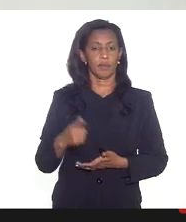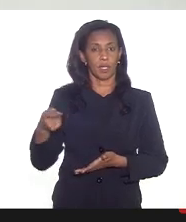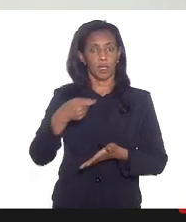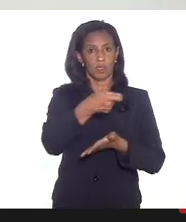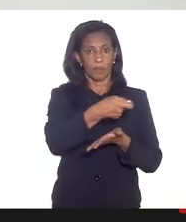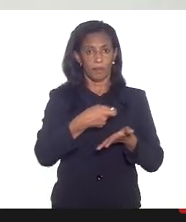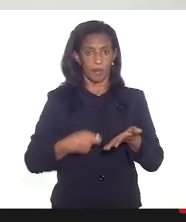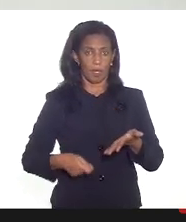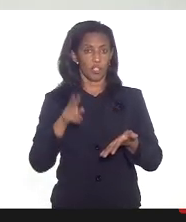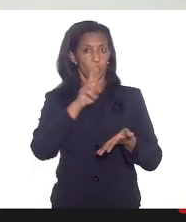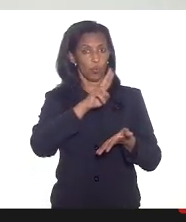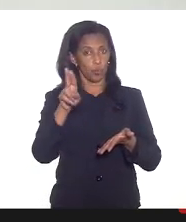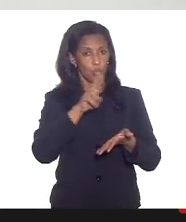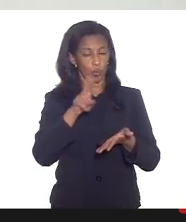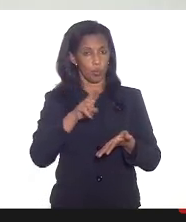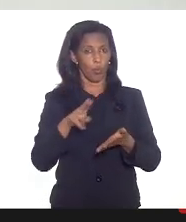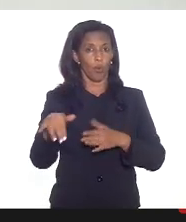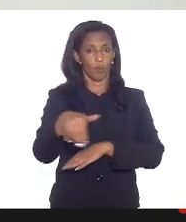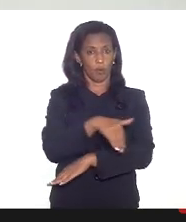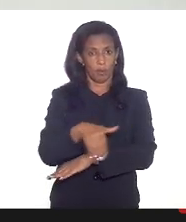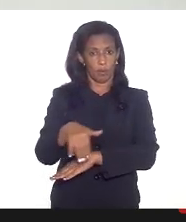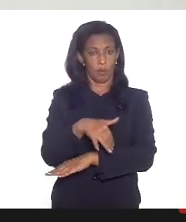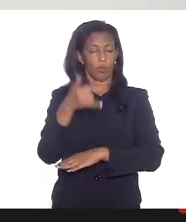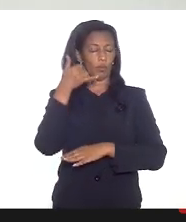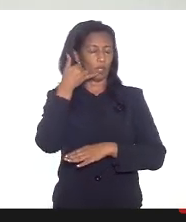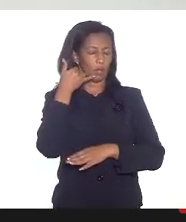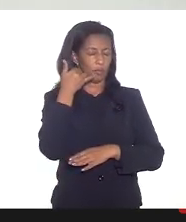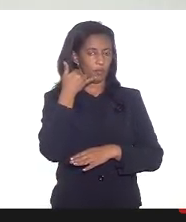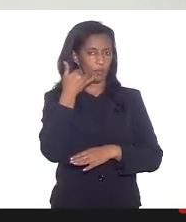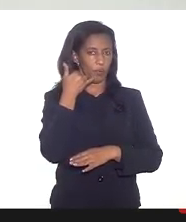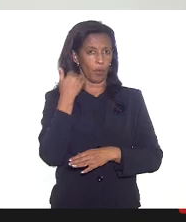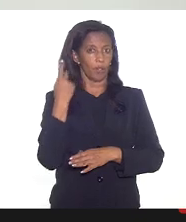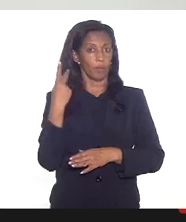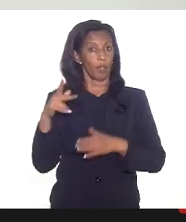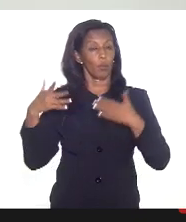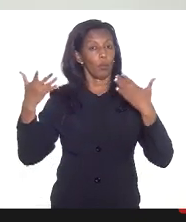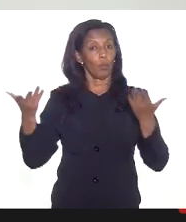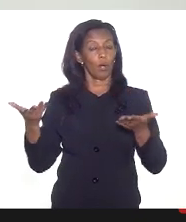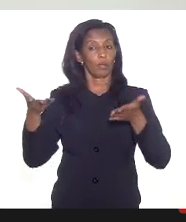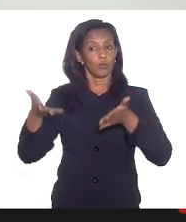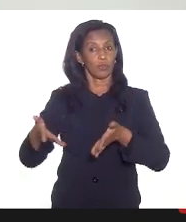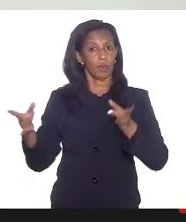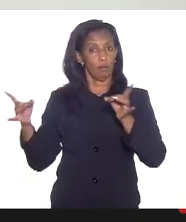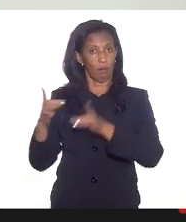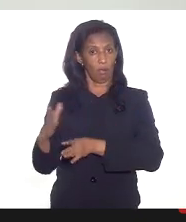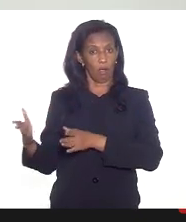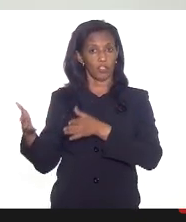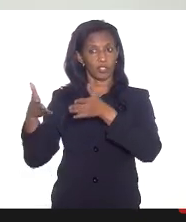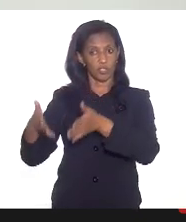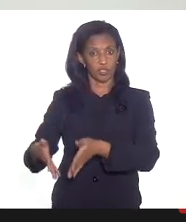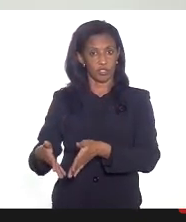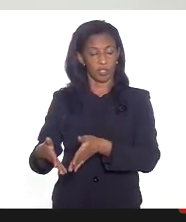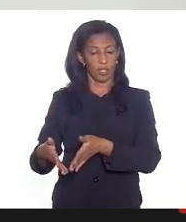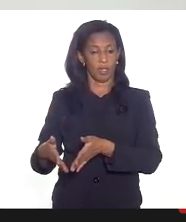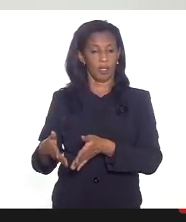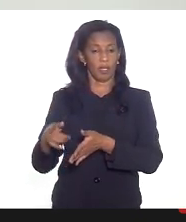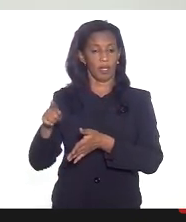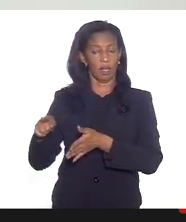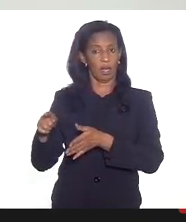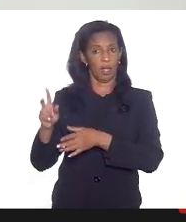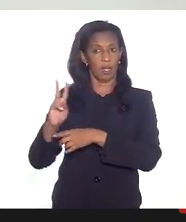preencham o nome da mulher o endereço o telefone para quando houver disponibilidade as divisões